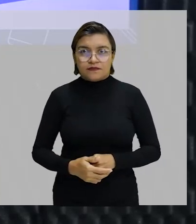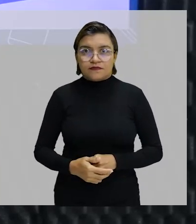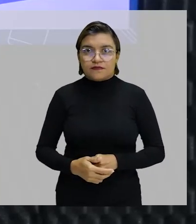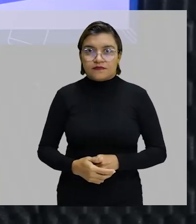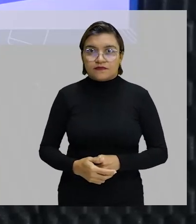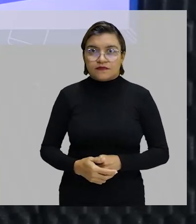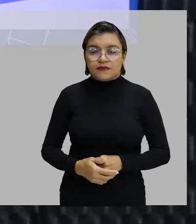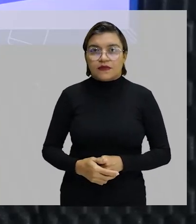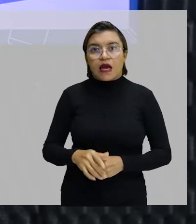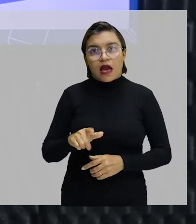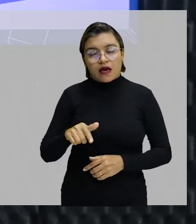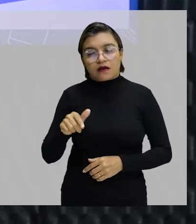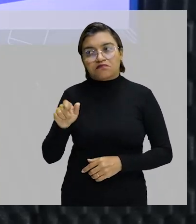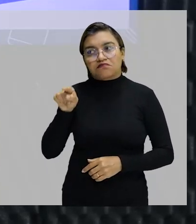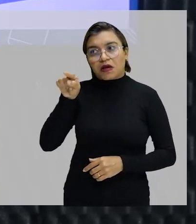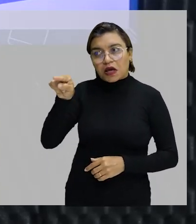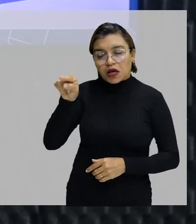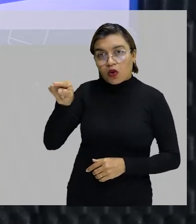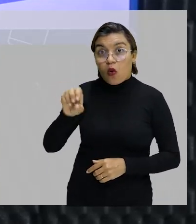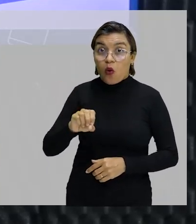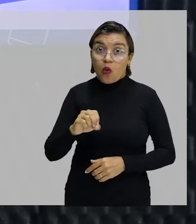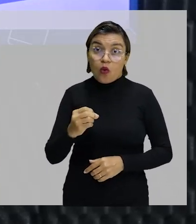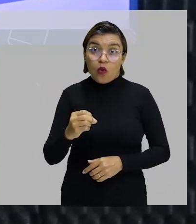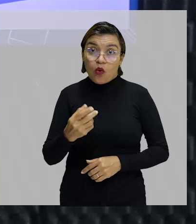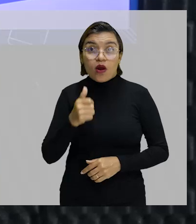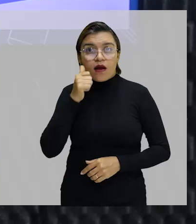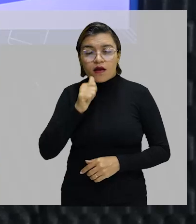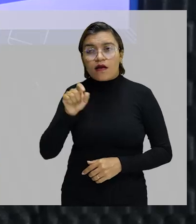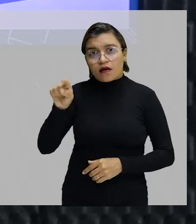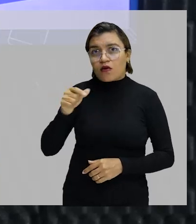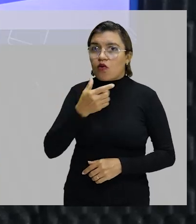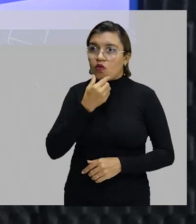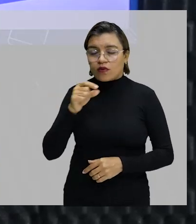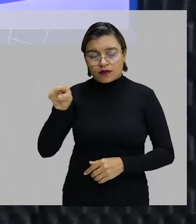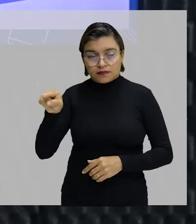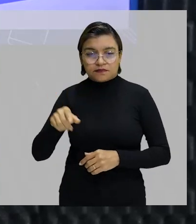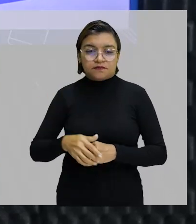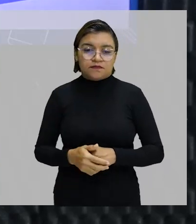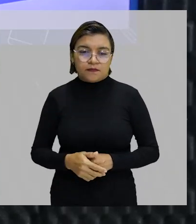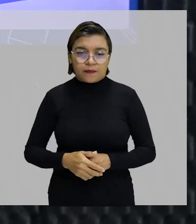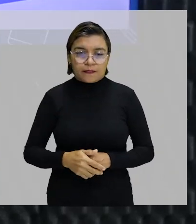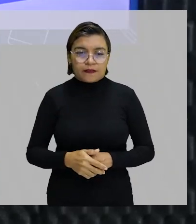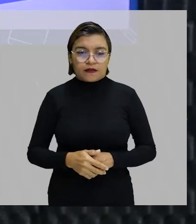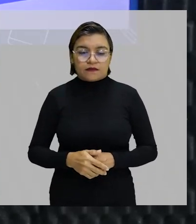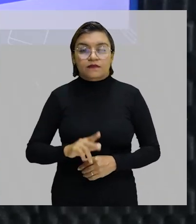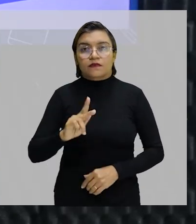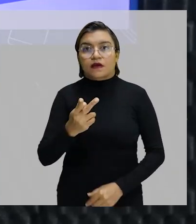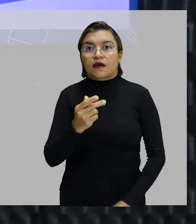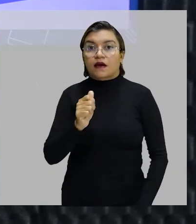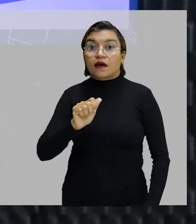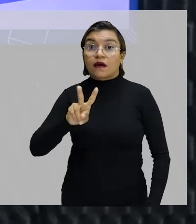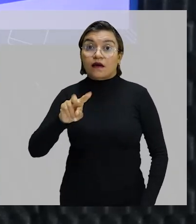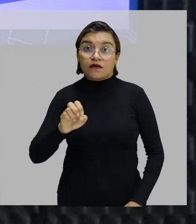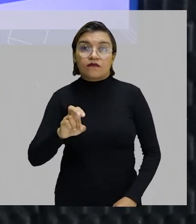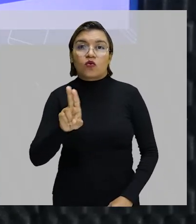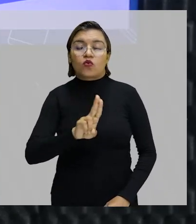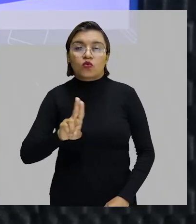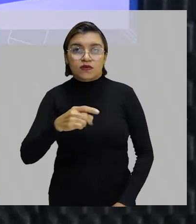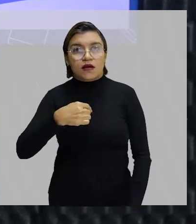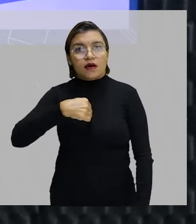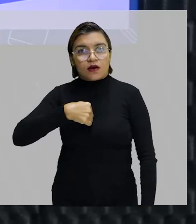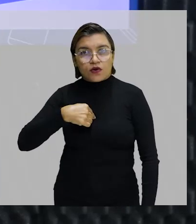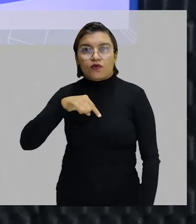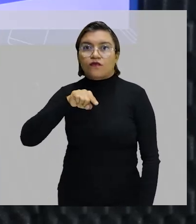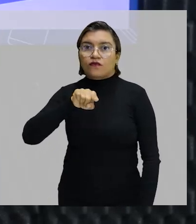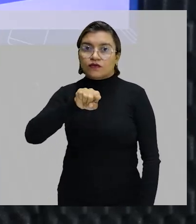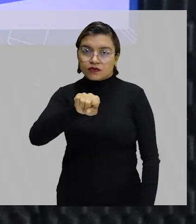ou ela em inglês. O have é usado para todas as outras pessoas. Eu, você, nós, eles